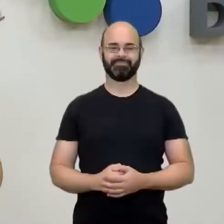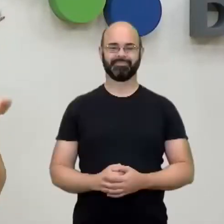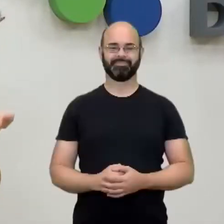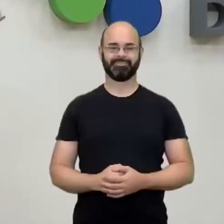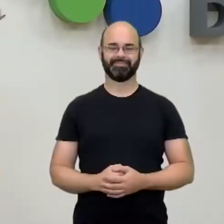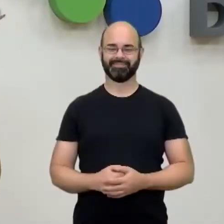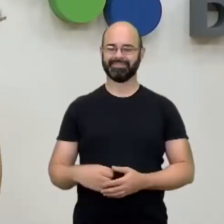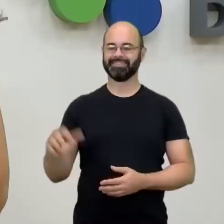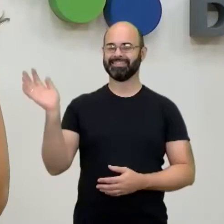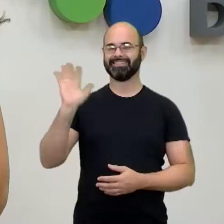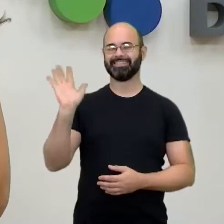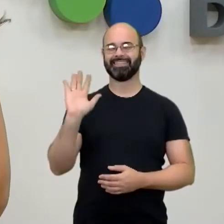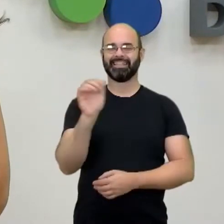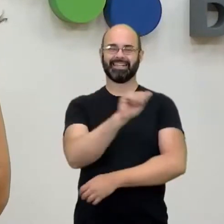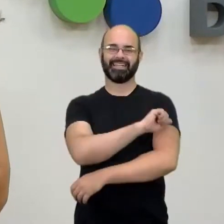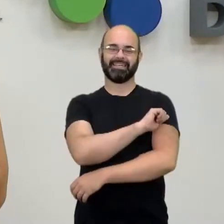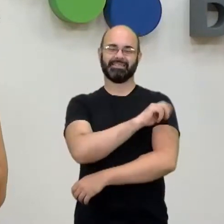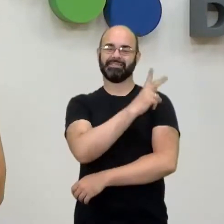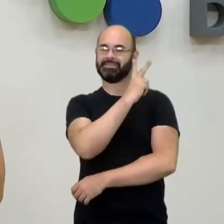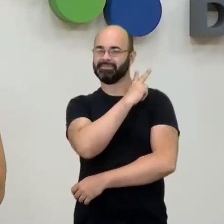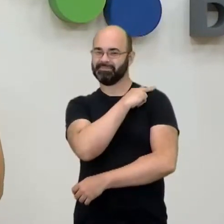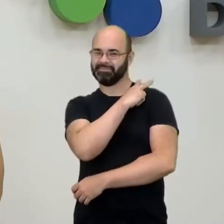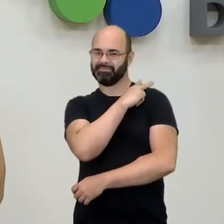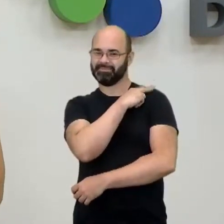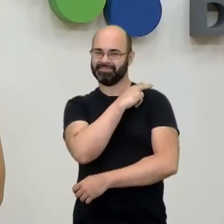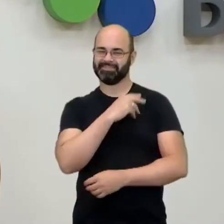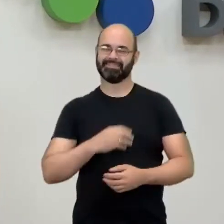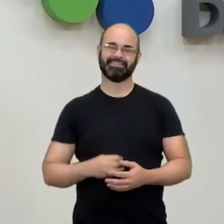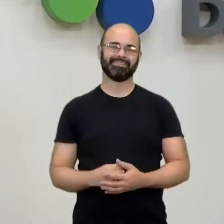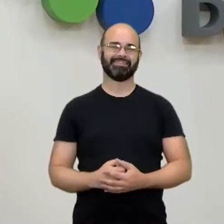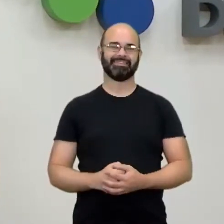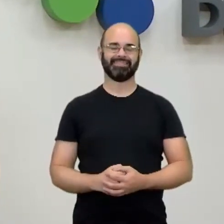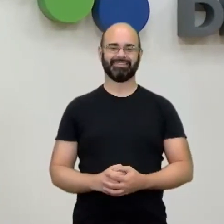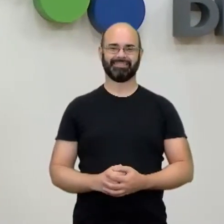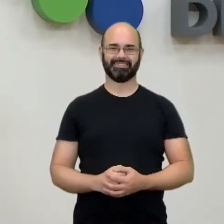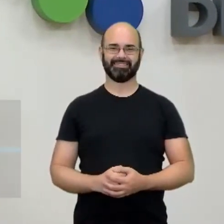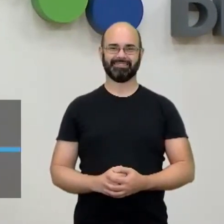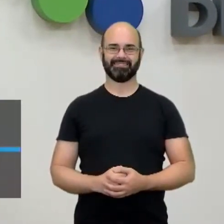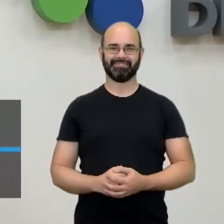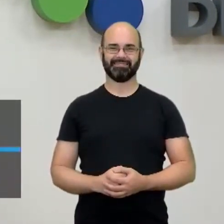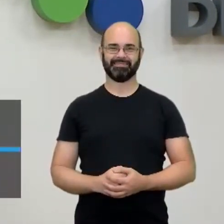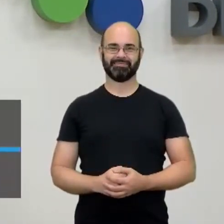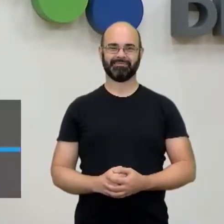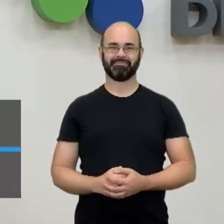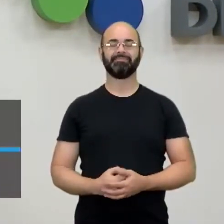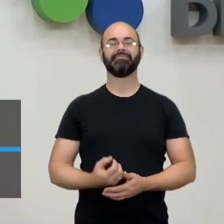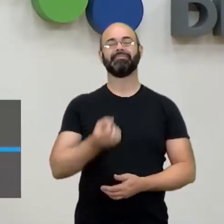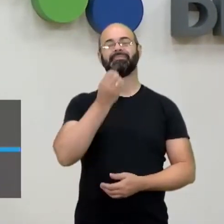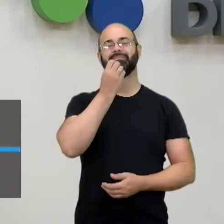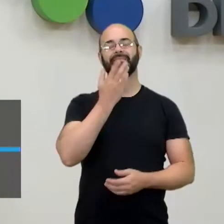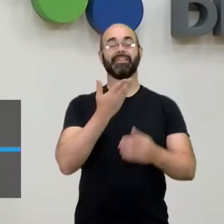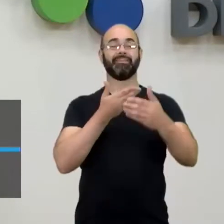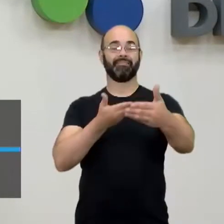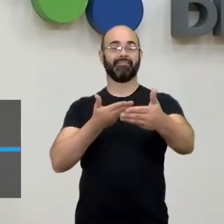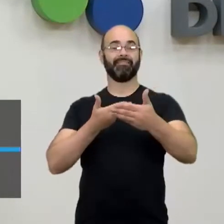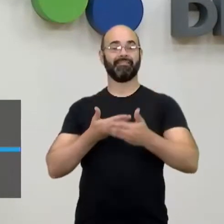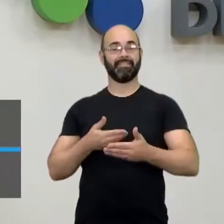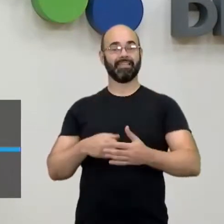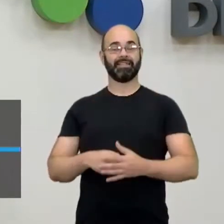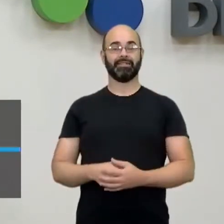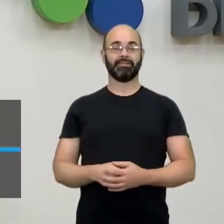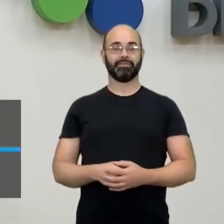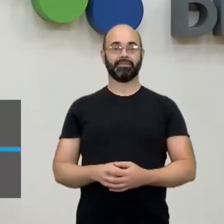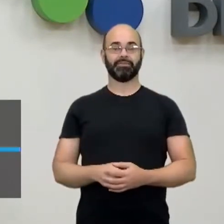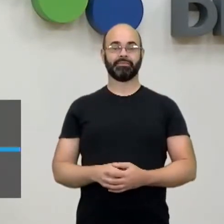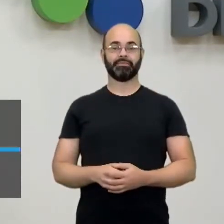Olá, alunos da segunda série do ensino médio, sejam todos bem-vindos a mais uma aula de oficina